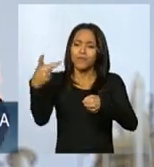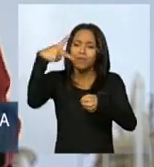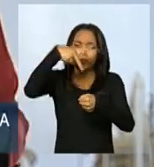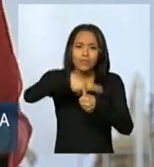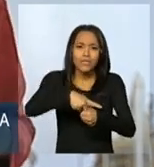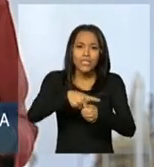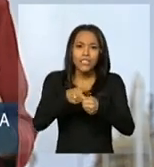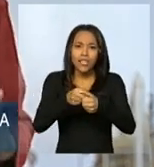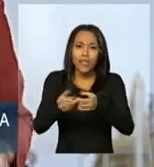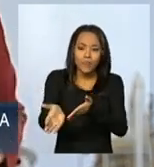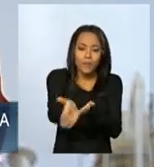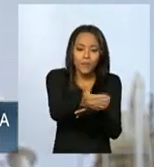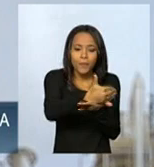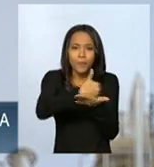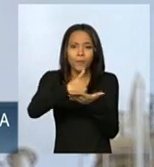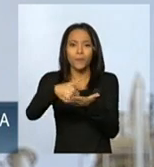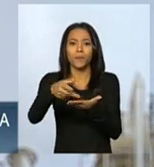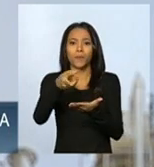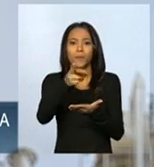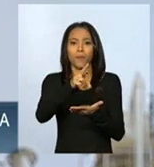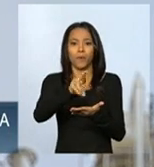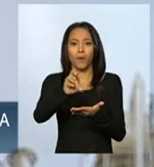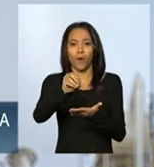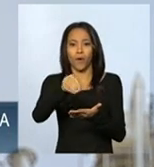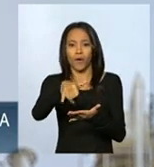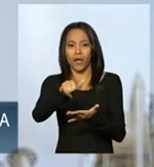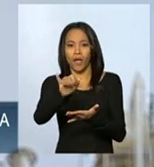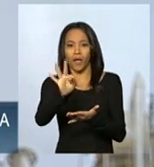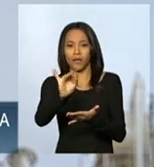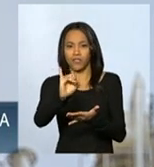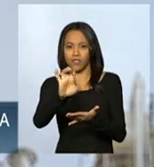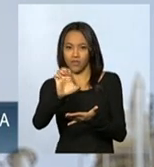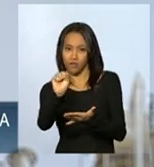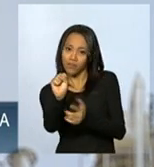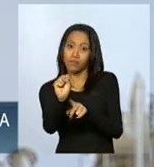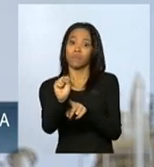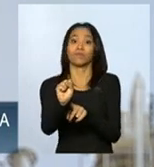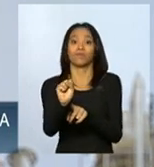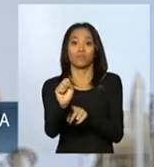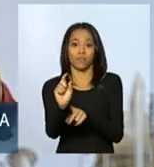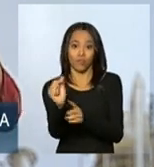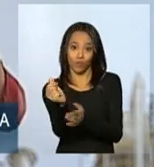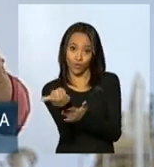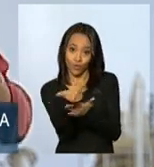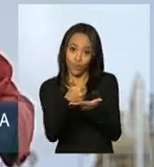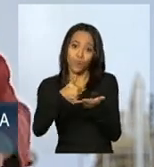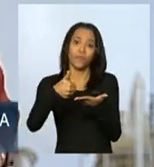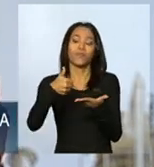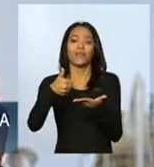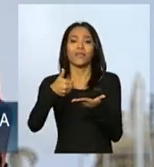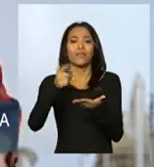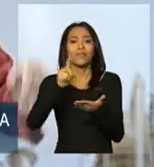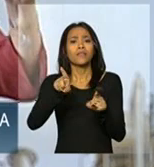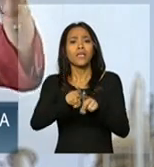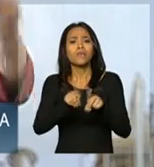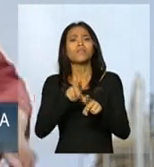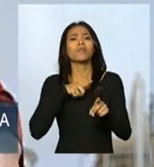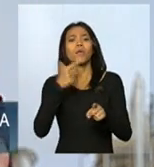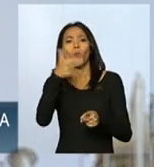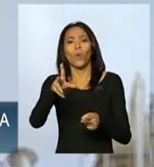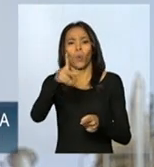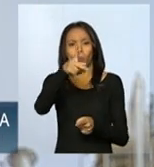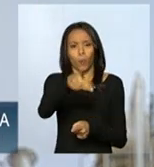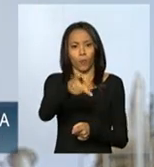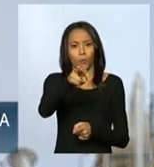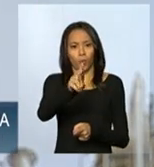gera royalties. E, além disso, nós temos petróleo no que se chama de pré-sal. Ali também